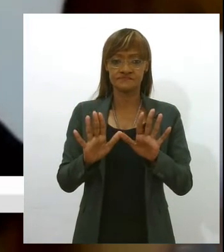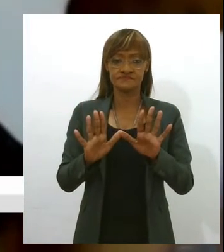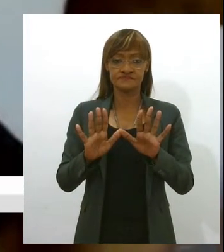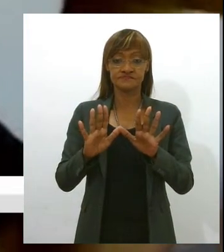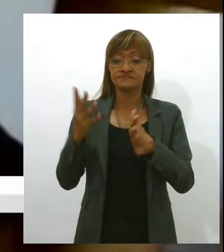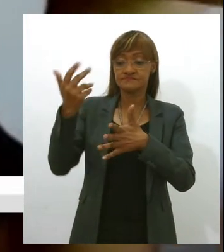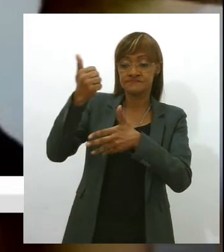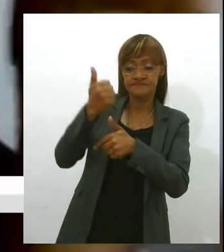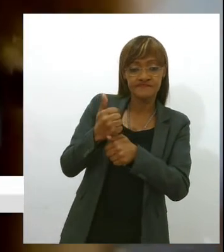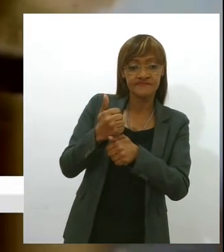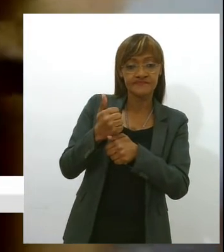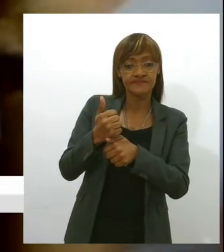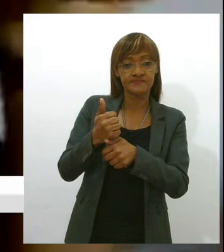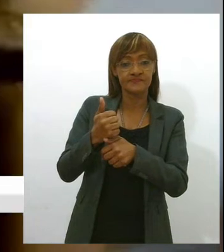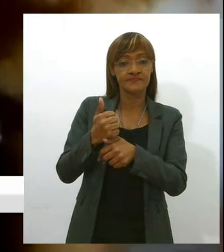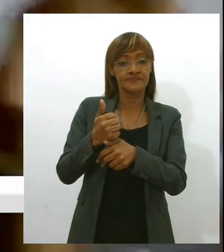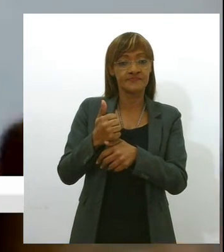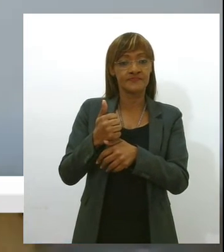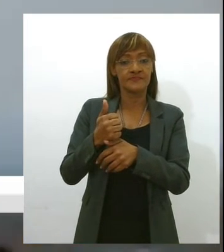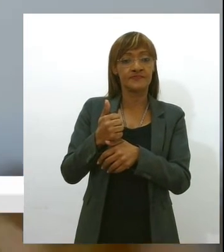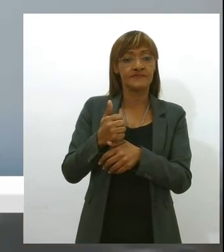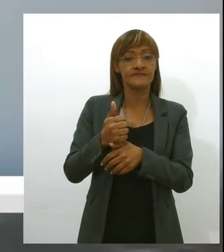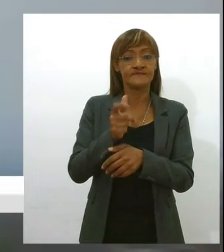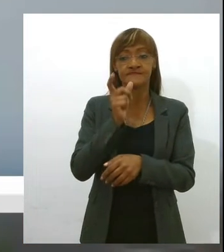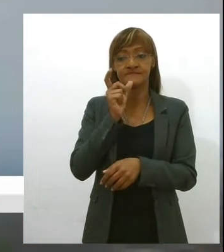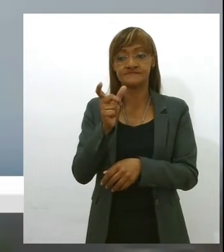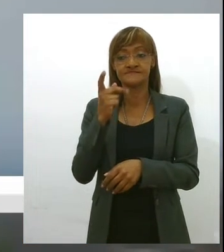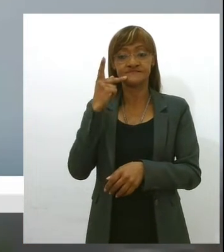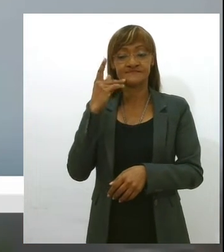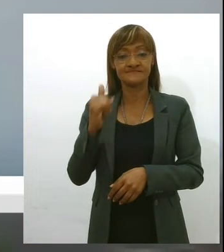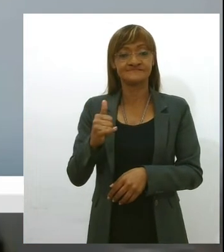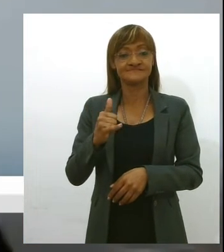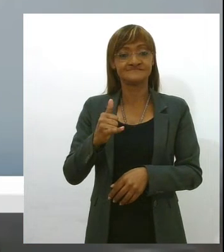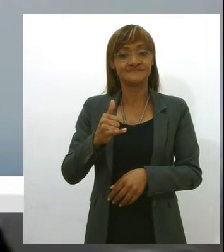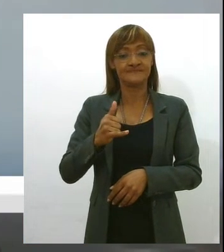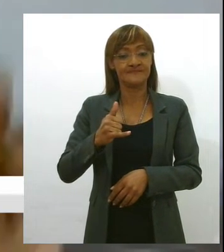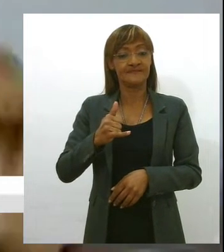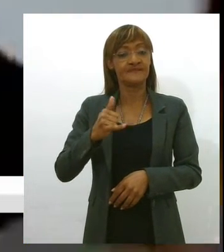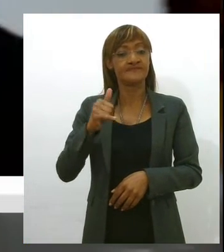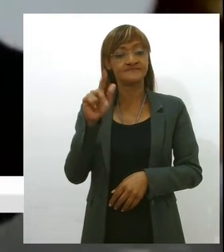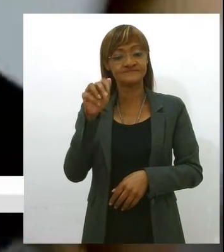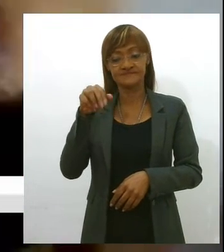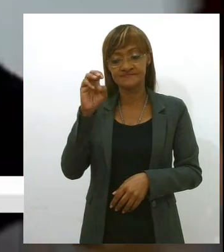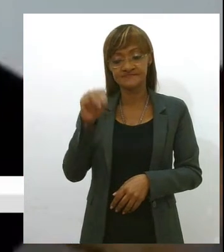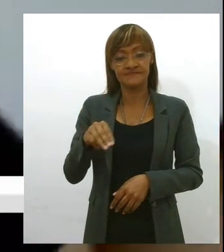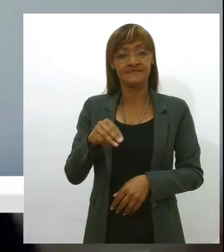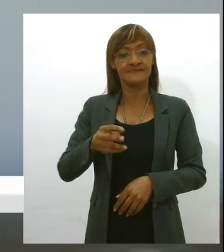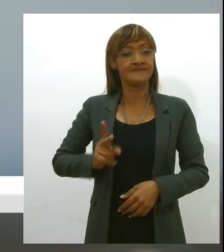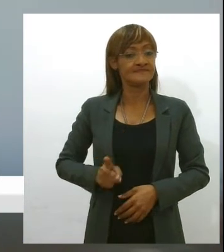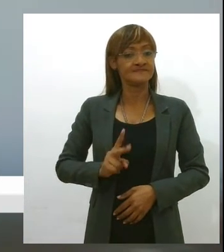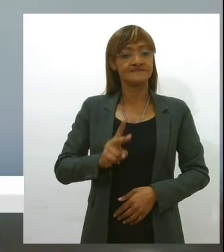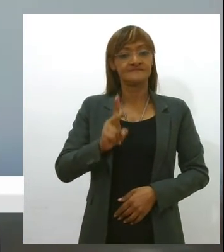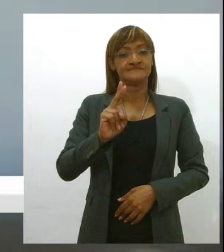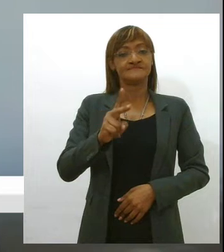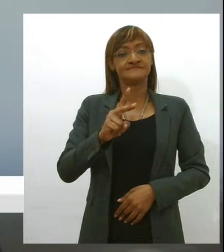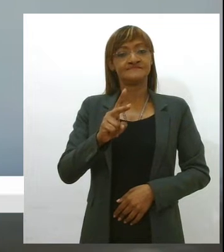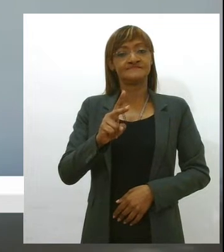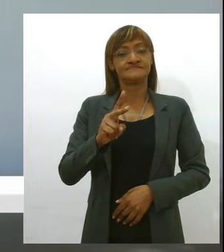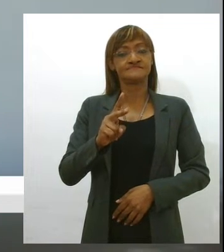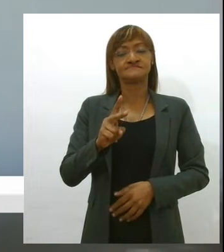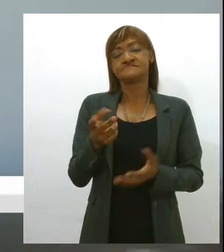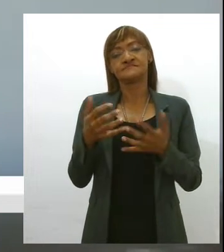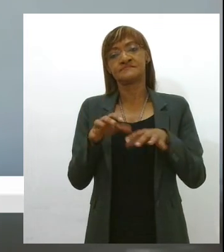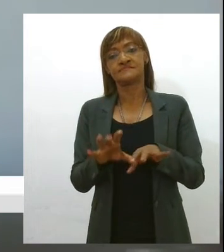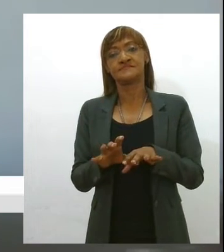paternidade, se torne uma paternagem, a gente vai usando esse termo paternagem para poder fugir um pouco do termo paternidade, digamos